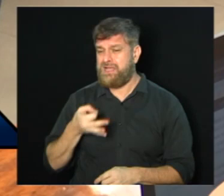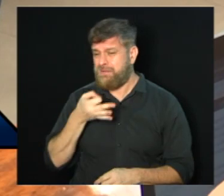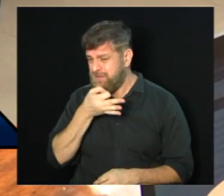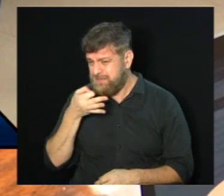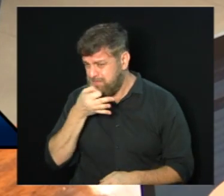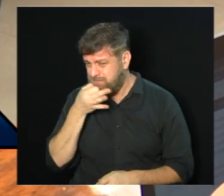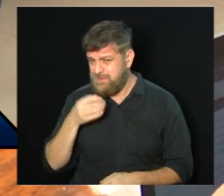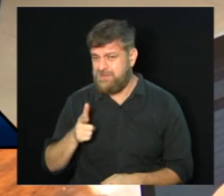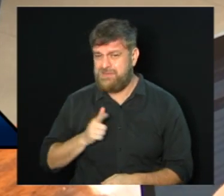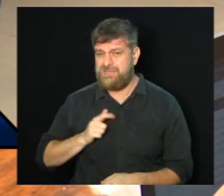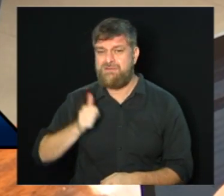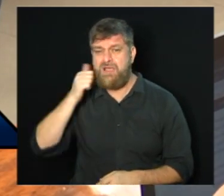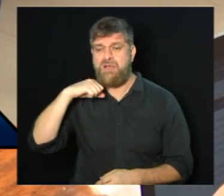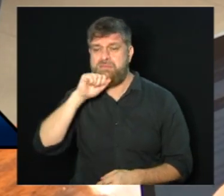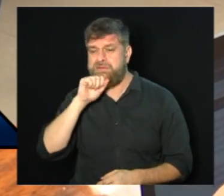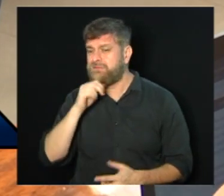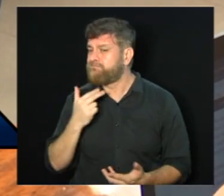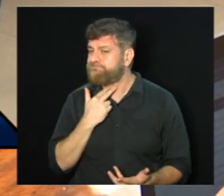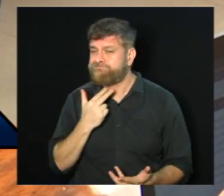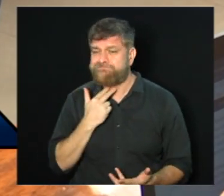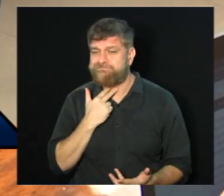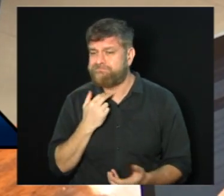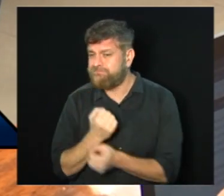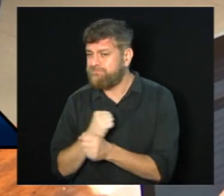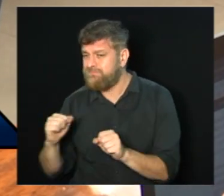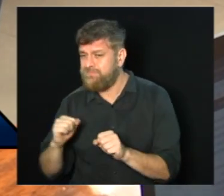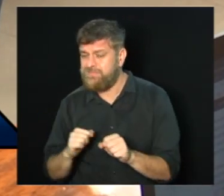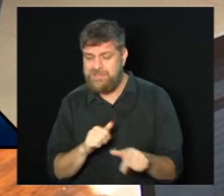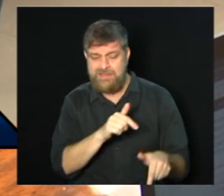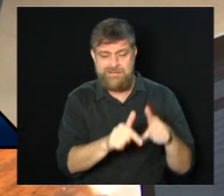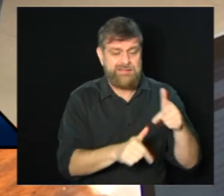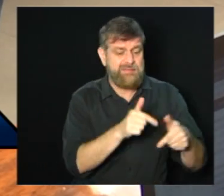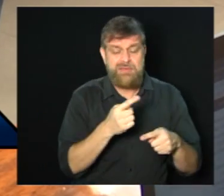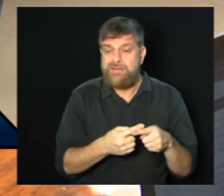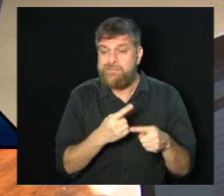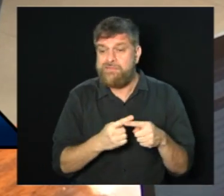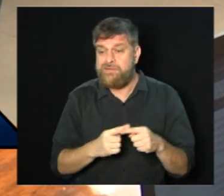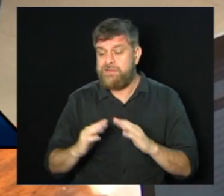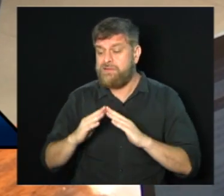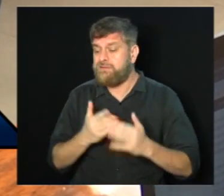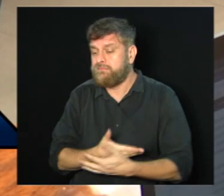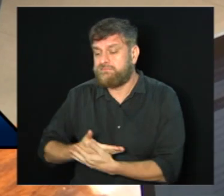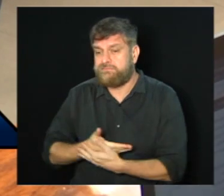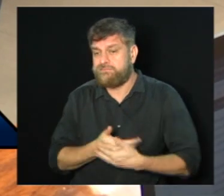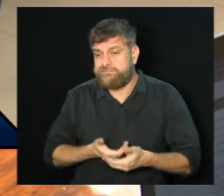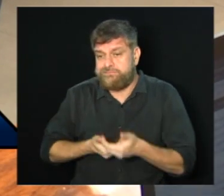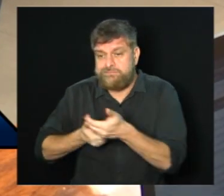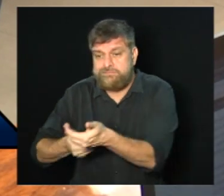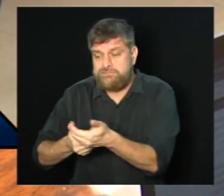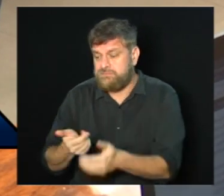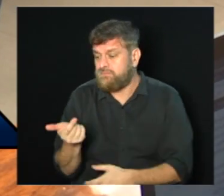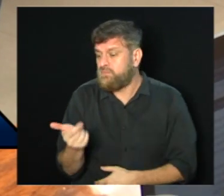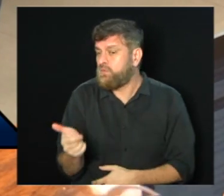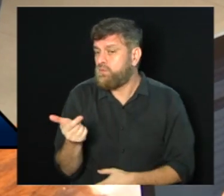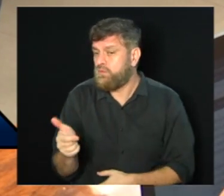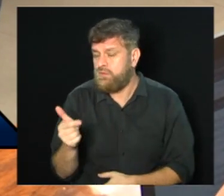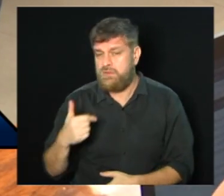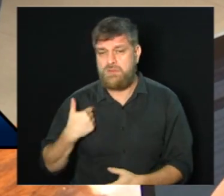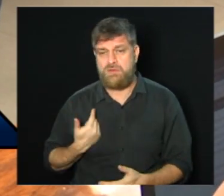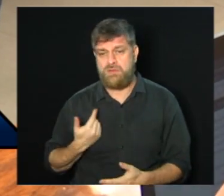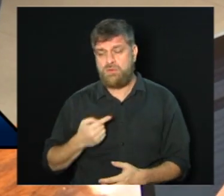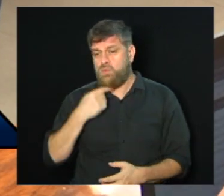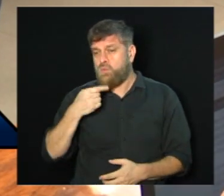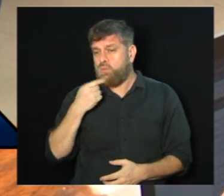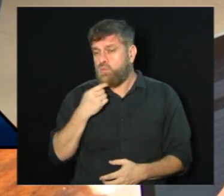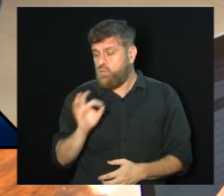várias mães não conseguem, às vezes, o próprio trabalho, porque não tem onde deixar o seu filho. Então, sem sombra de dúvida alguma, acho que é um projeto que